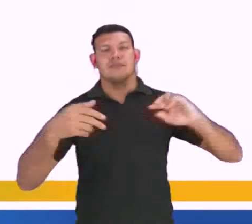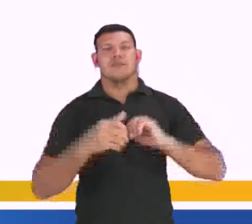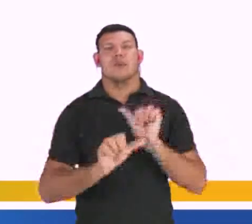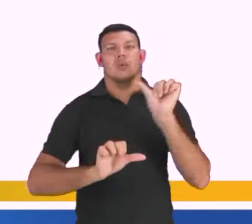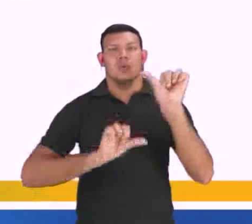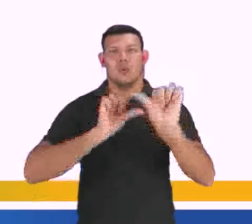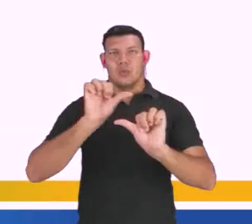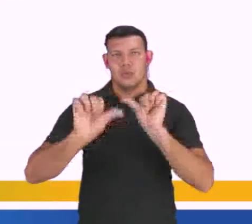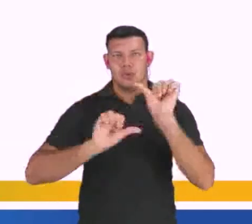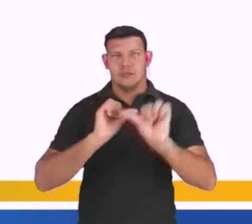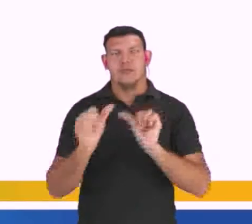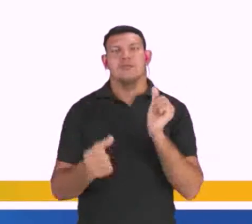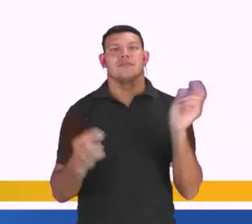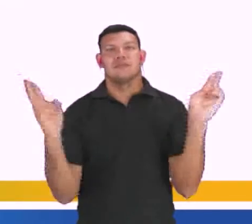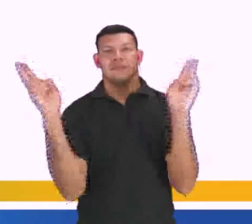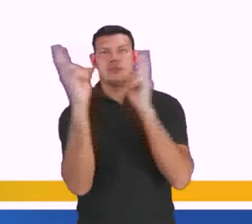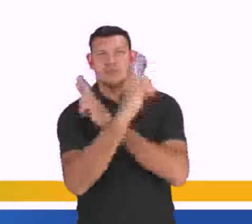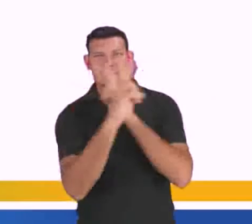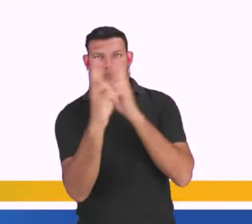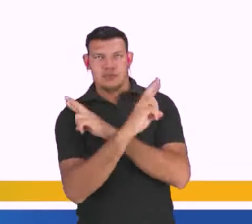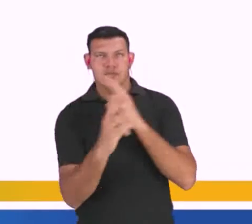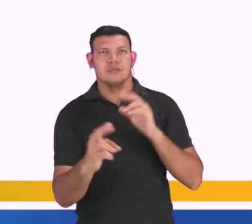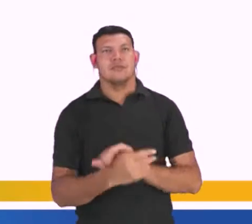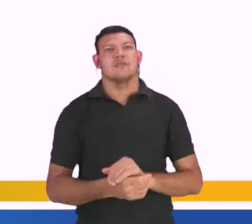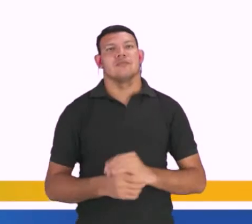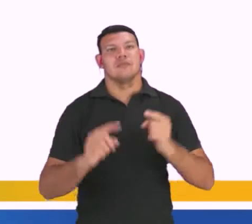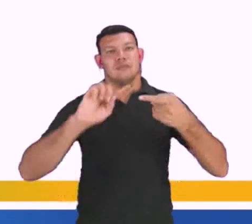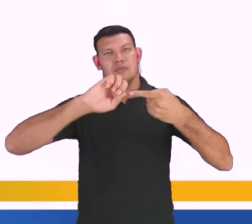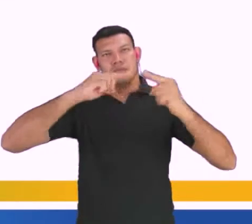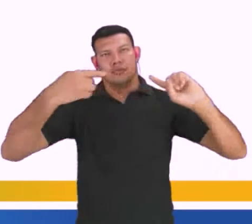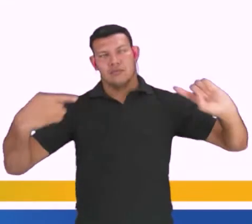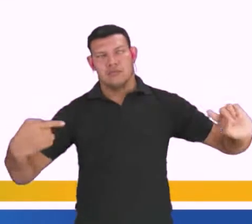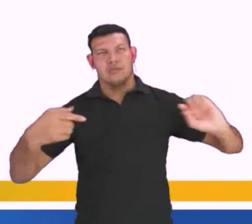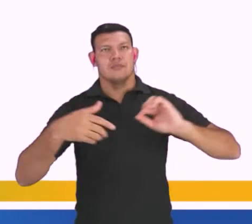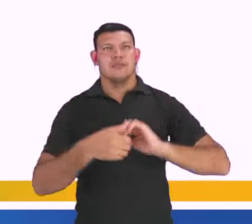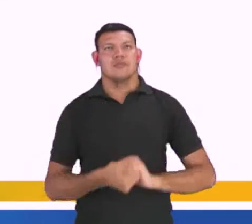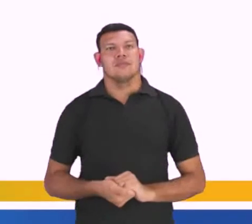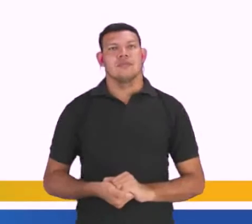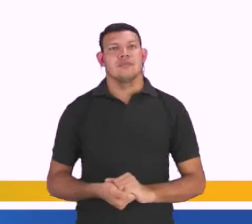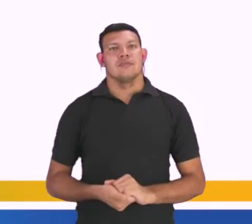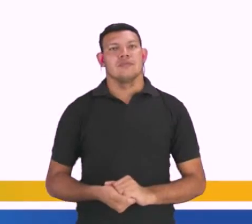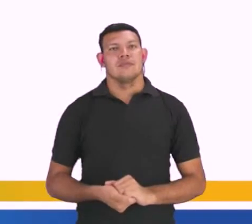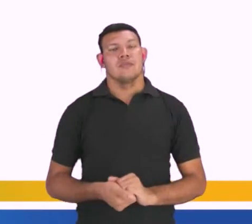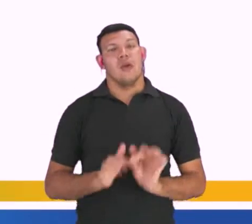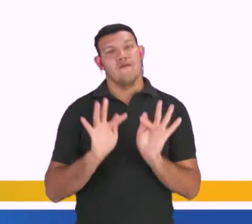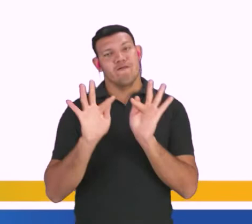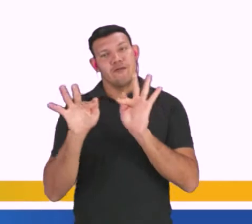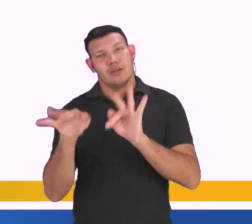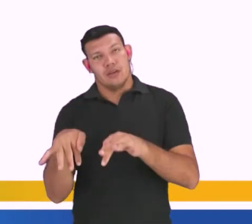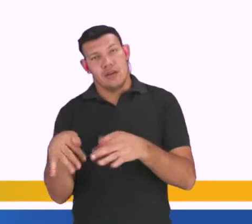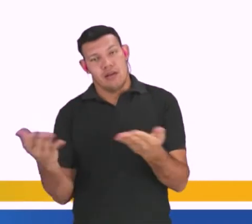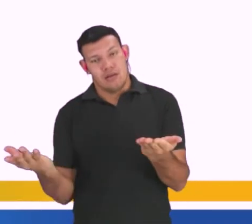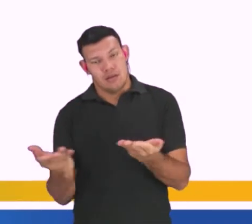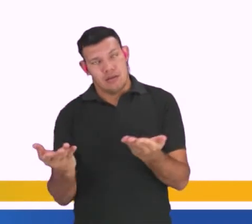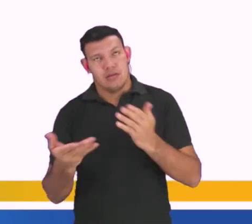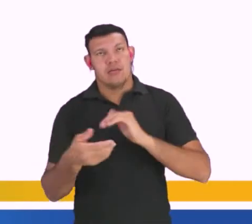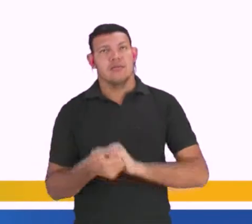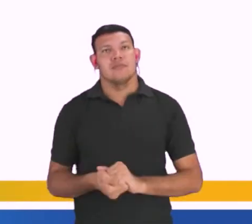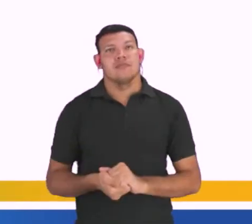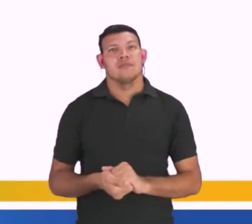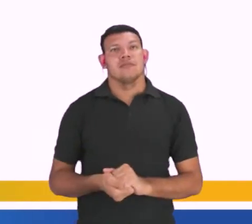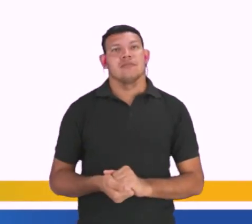também, essa transformação que está intimamente relacionada aos ácidos nucleicos. E para